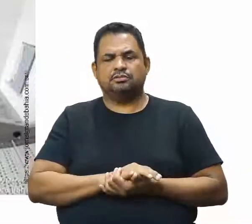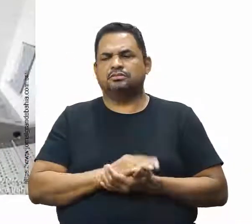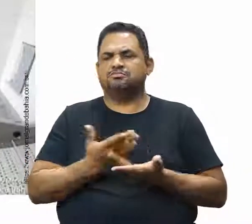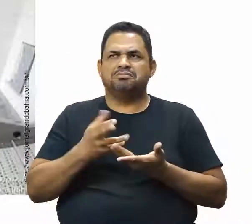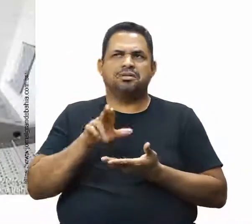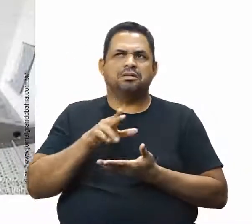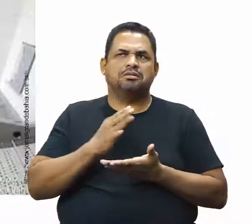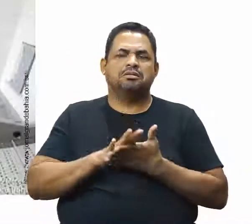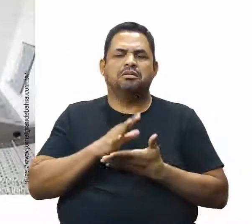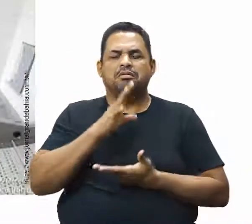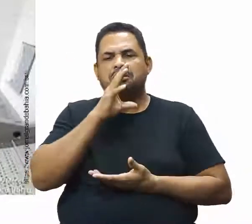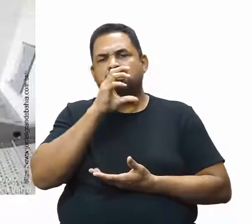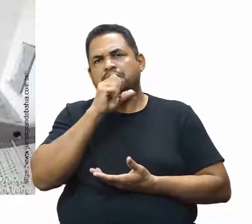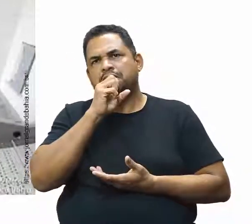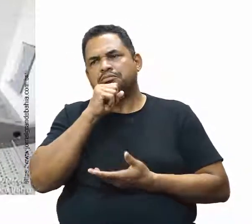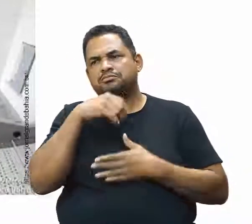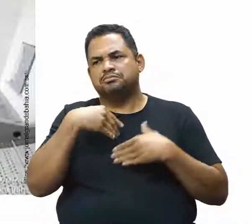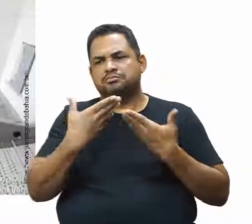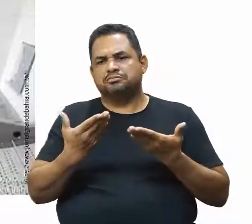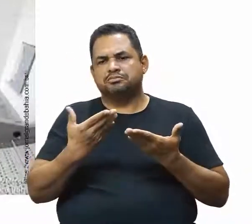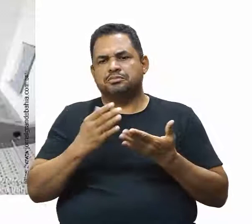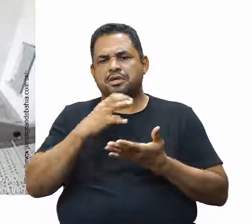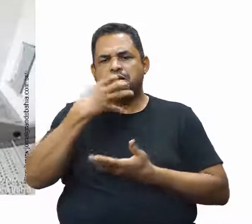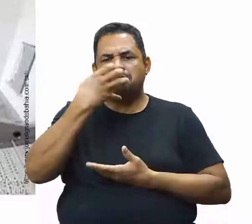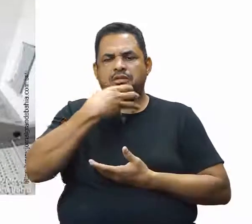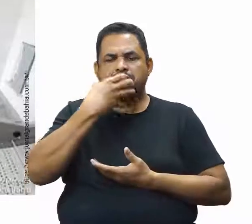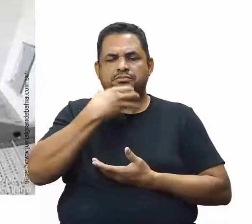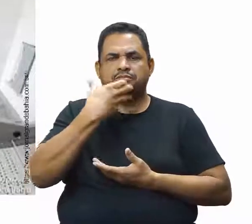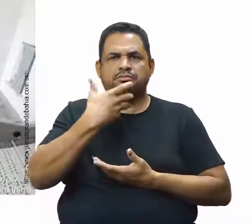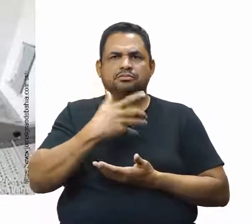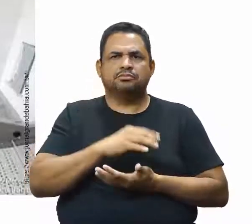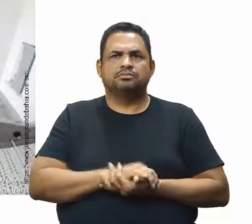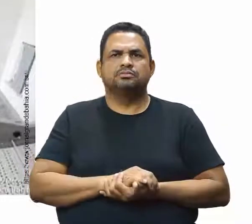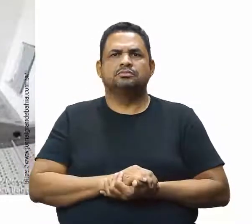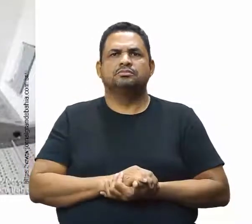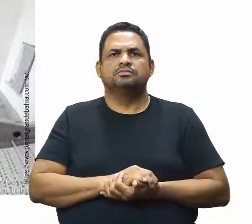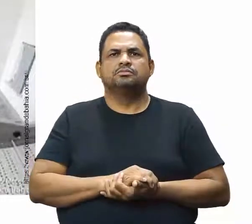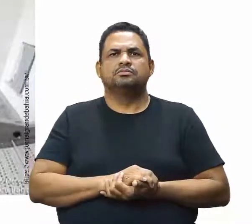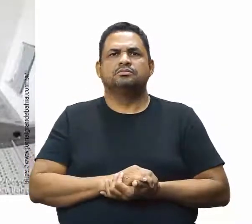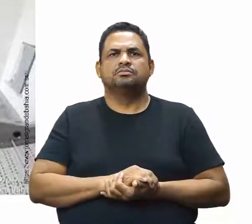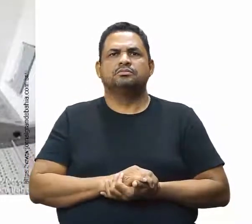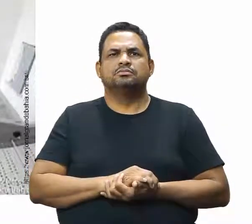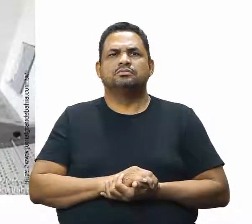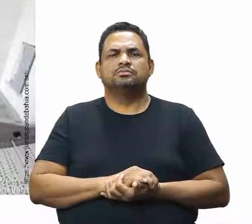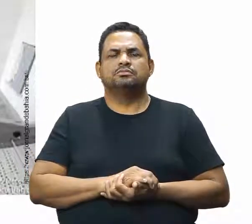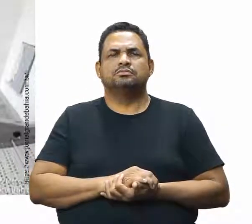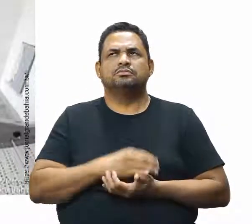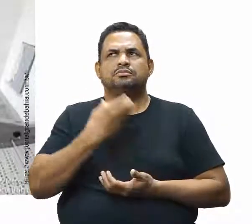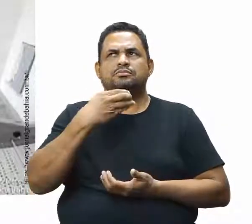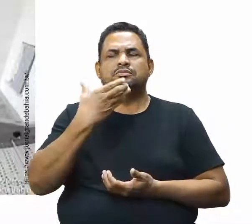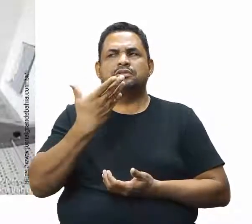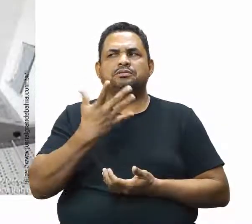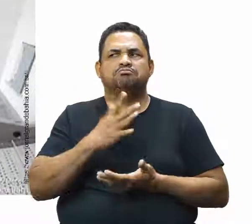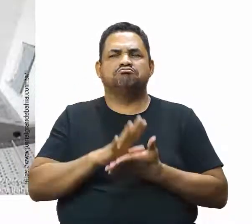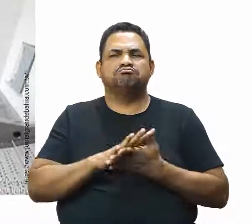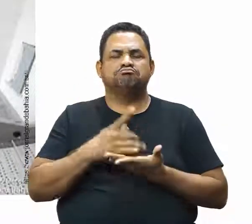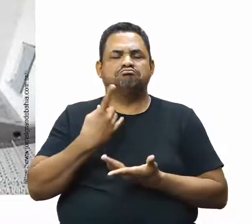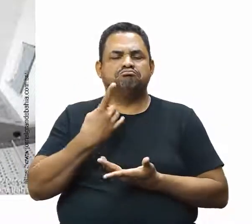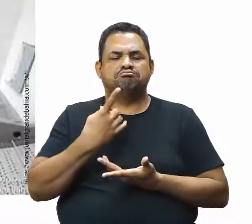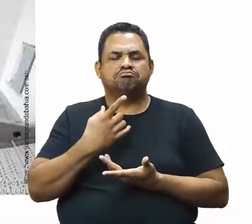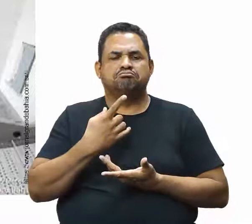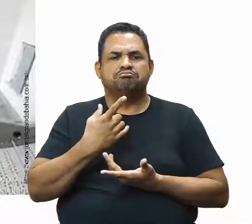para laranja, para maçã. Aí eu vou colocar uma fruta aí que eu acho que ninguém iria